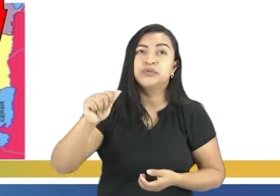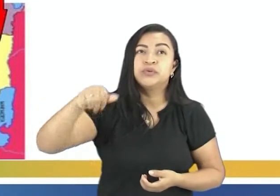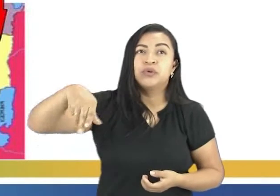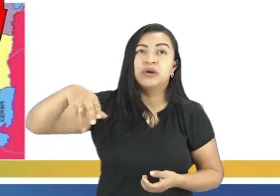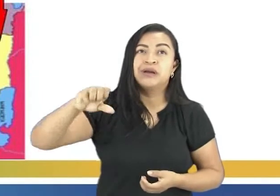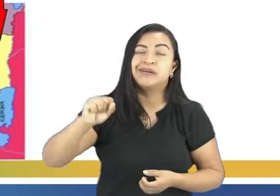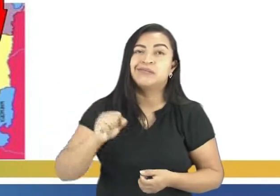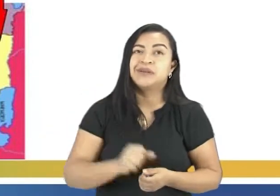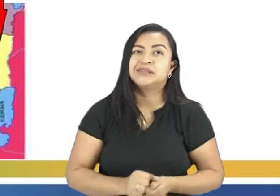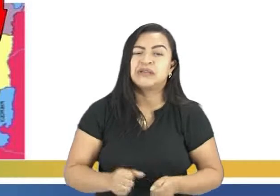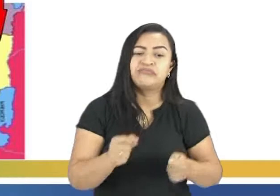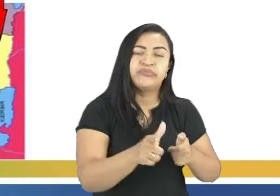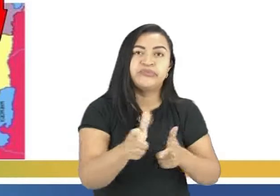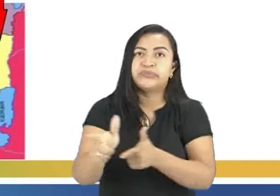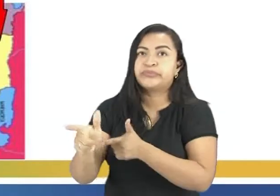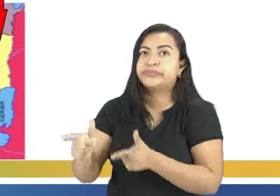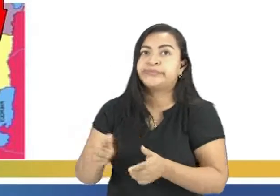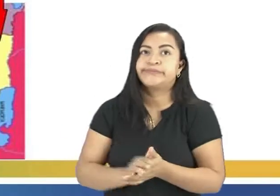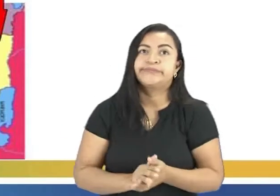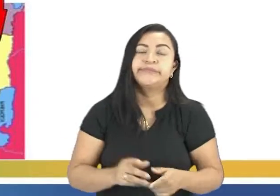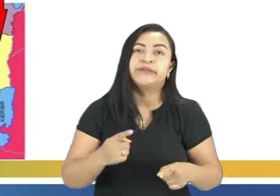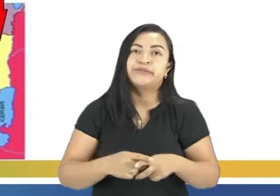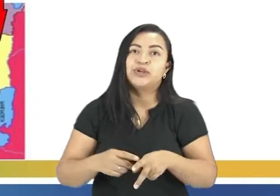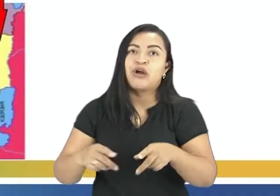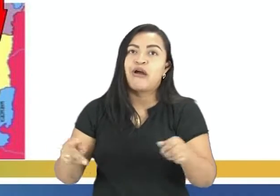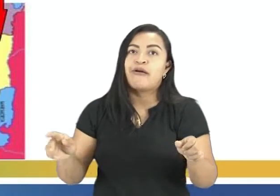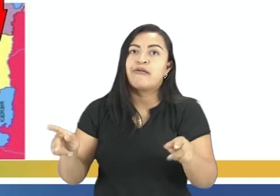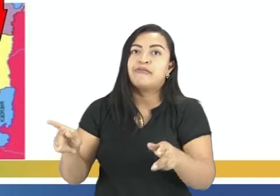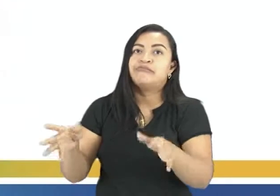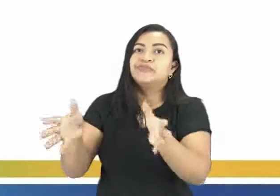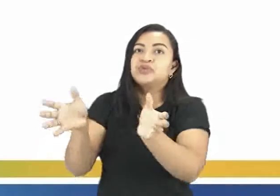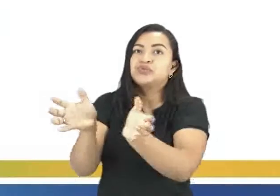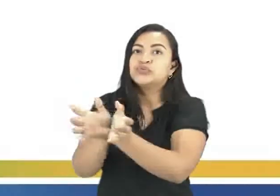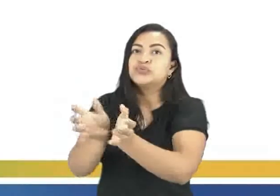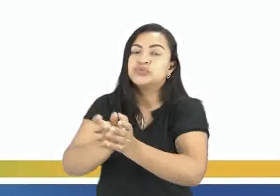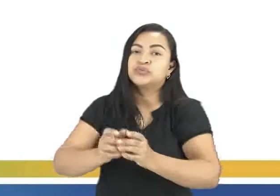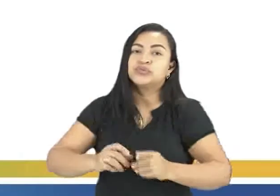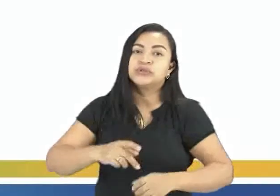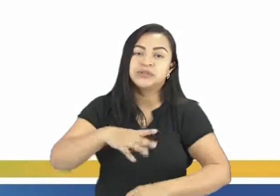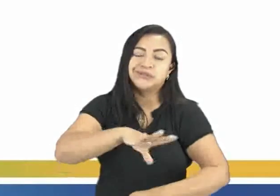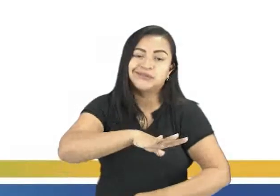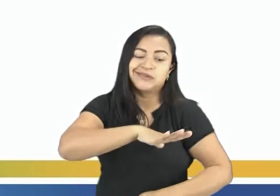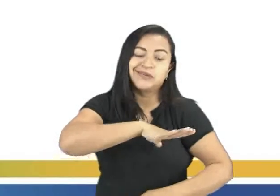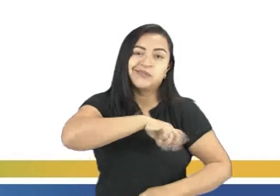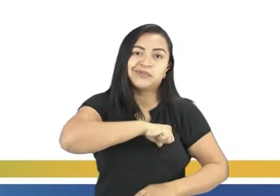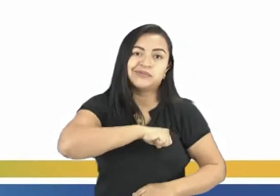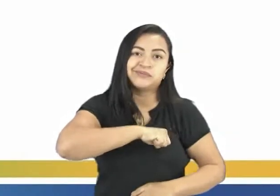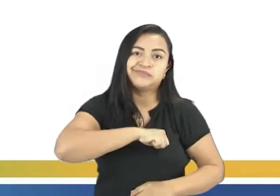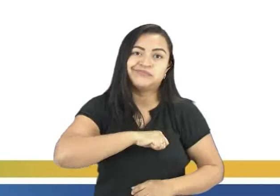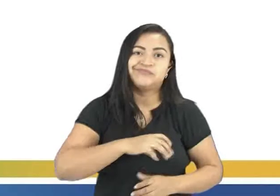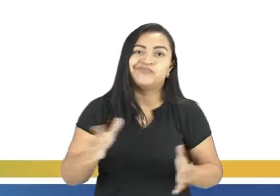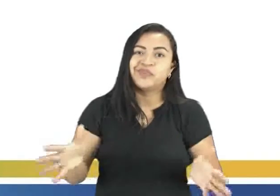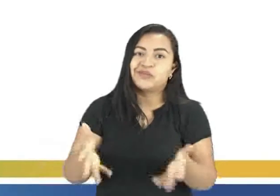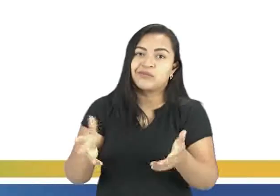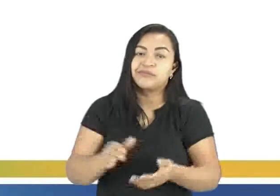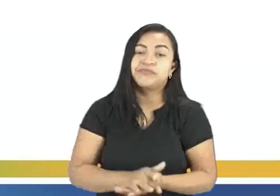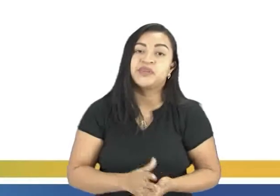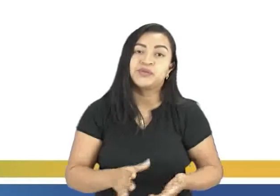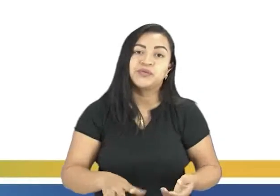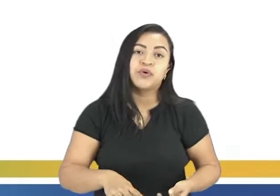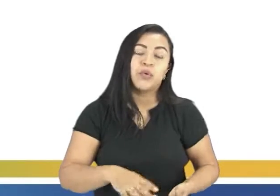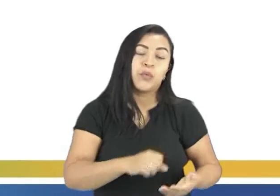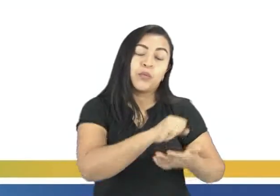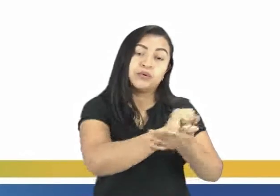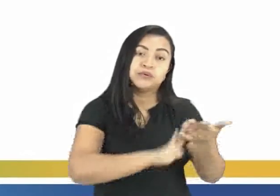mais radical justamente pela luta em favor dos palestinos. E o Exercitando de hoje, queridos, é um